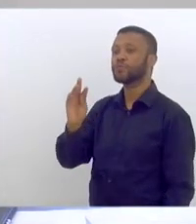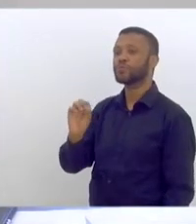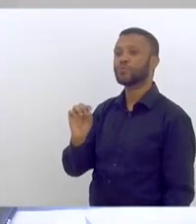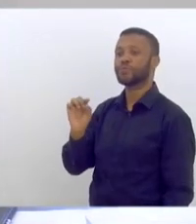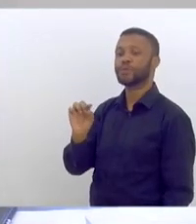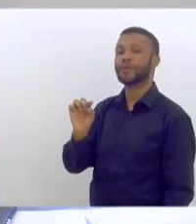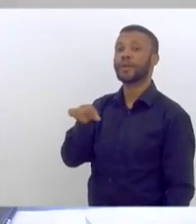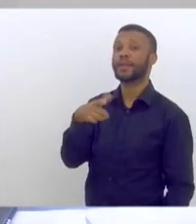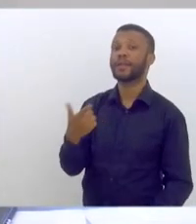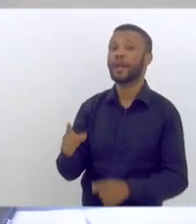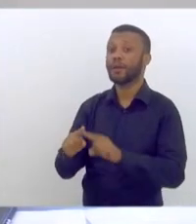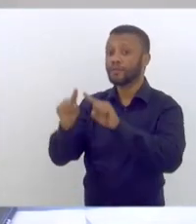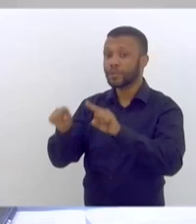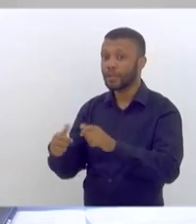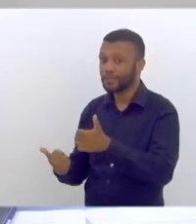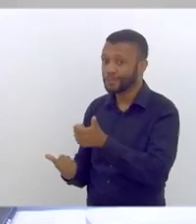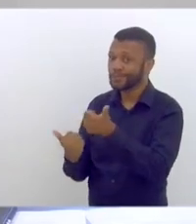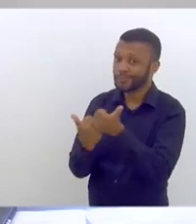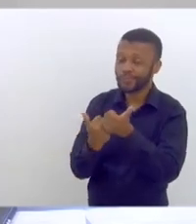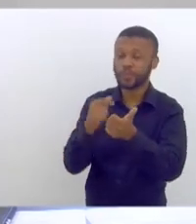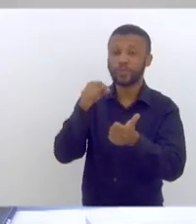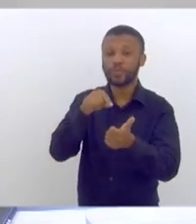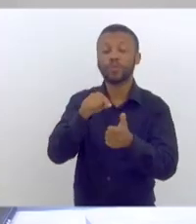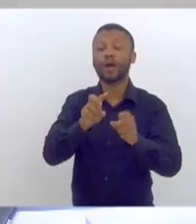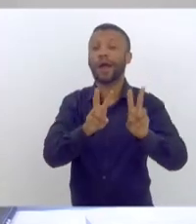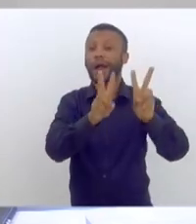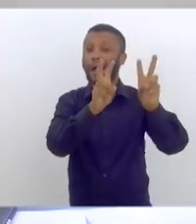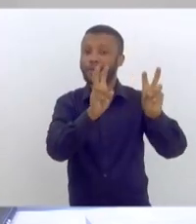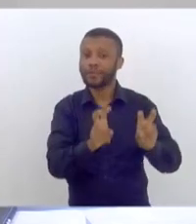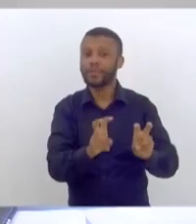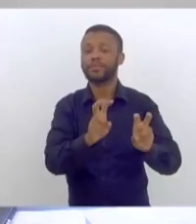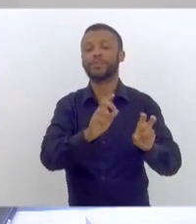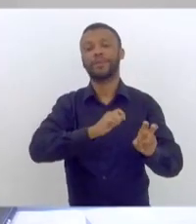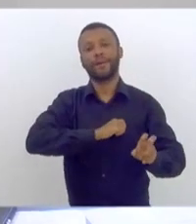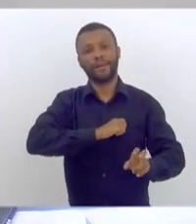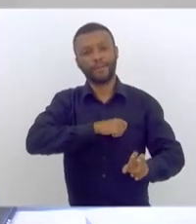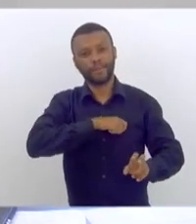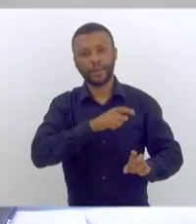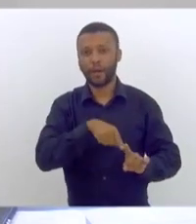é assessor da assessoria de assuntos legislativos e tributários